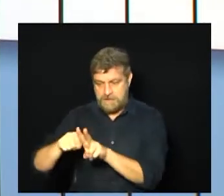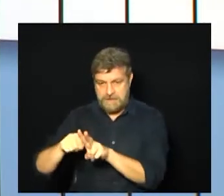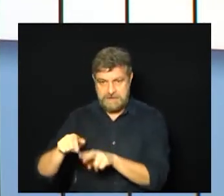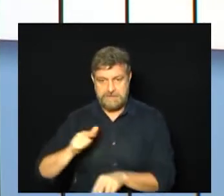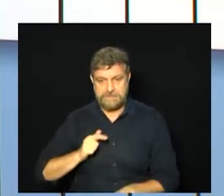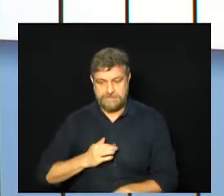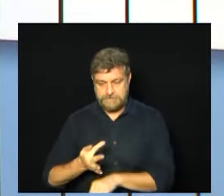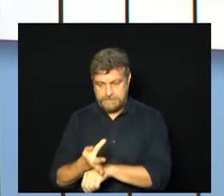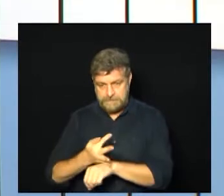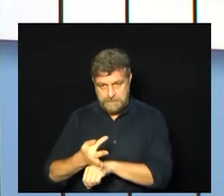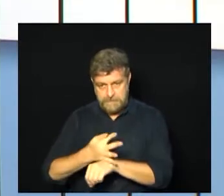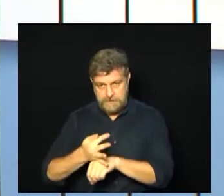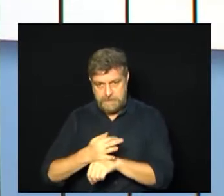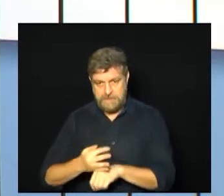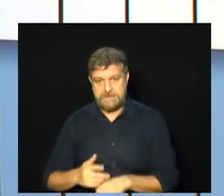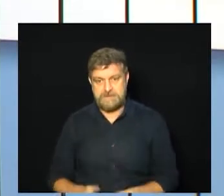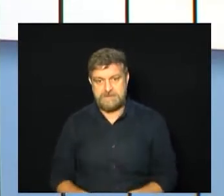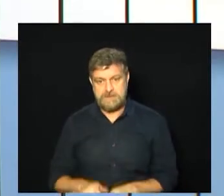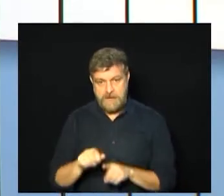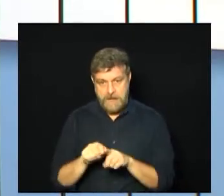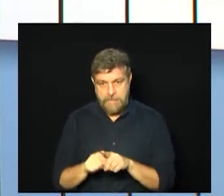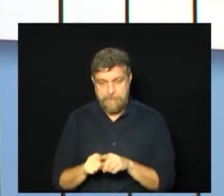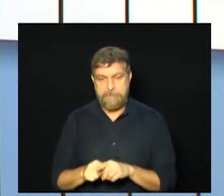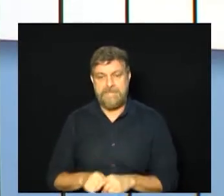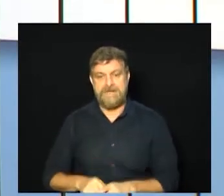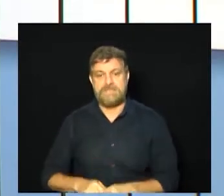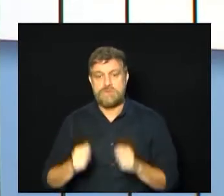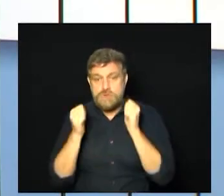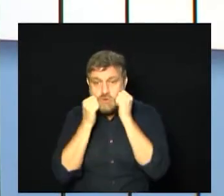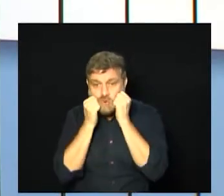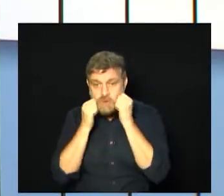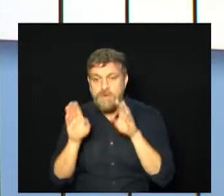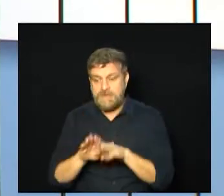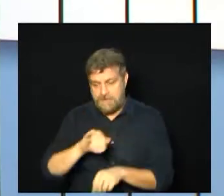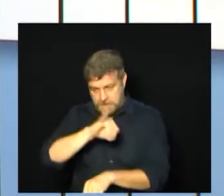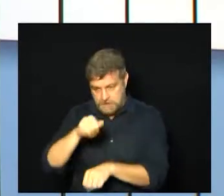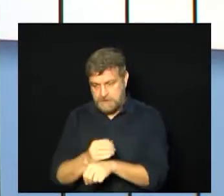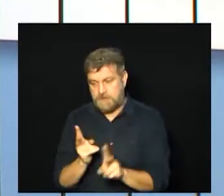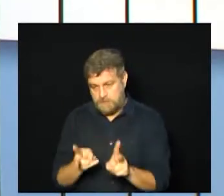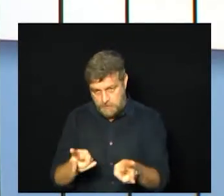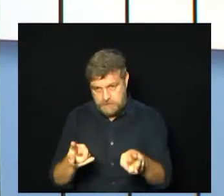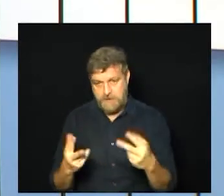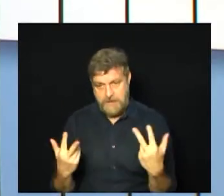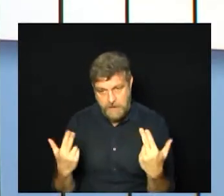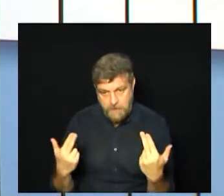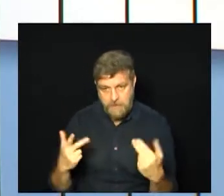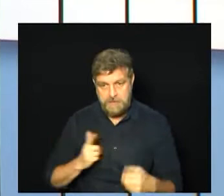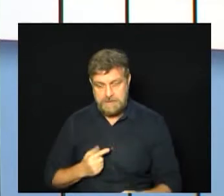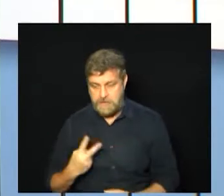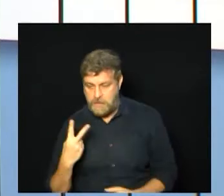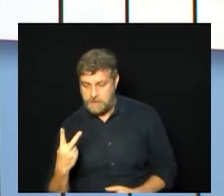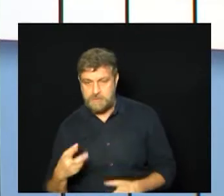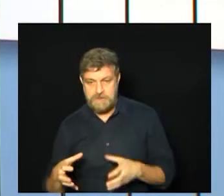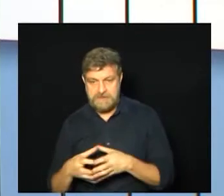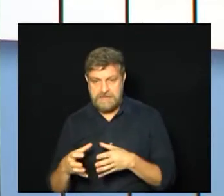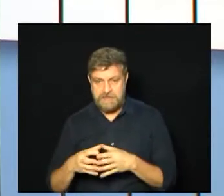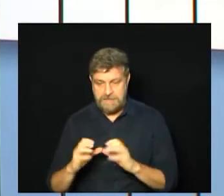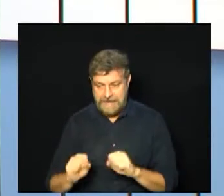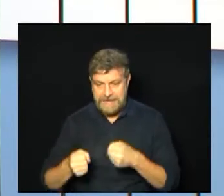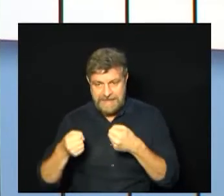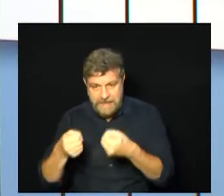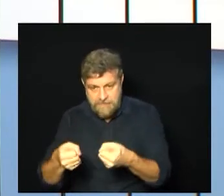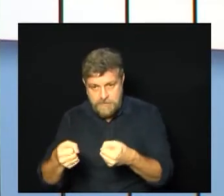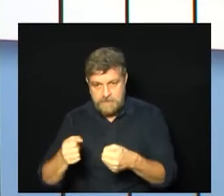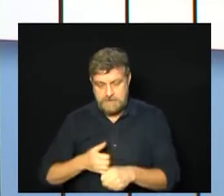férias serão mantidas nos meses de julho e janeiro. Também estão previstos 2 períodos para recuperação nas